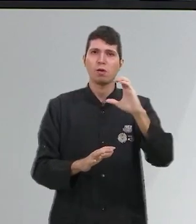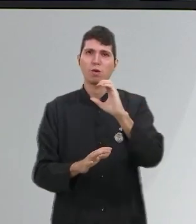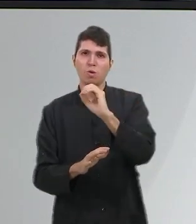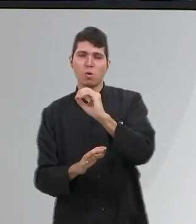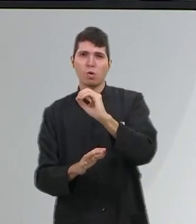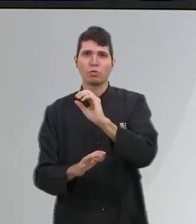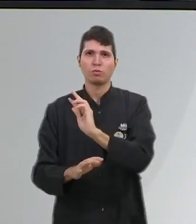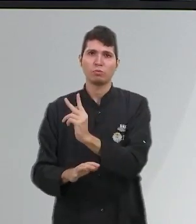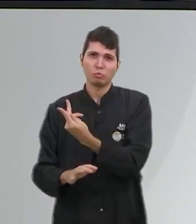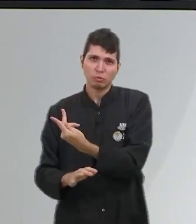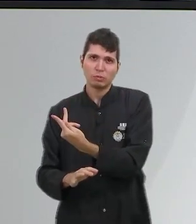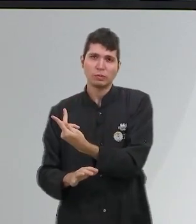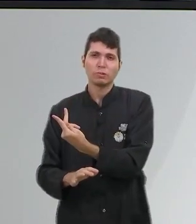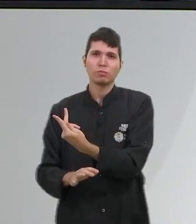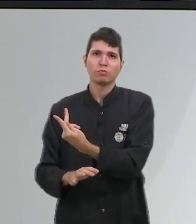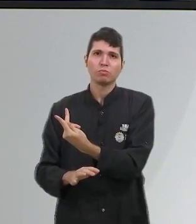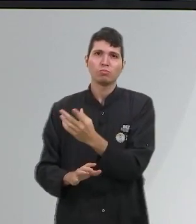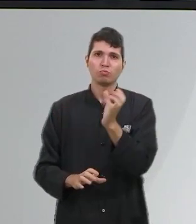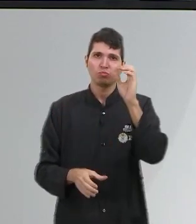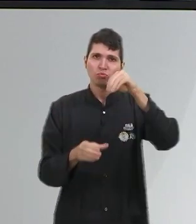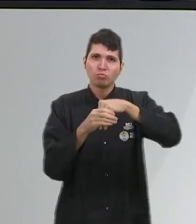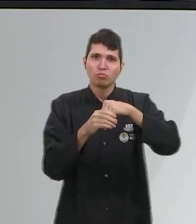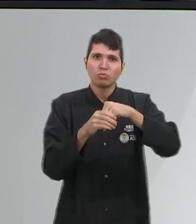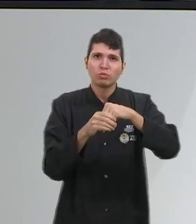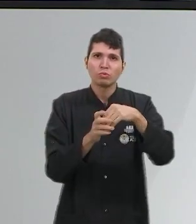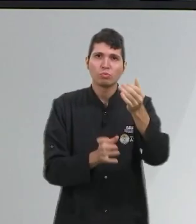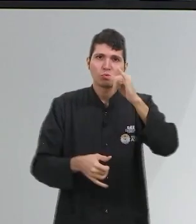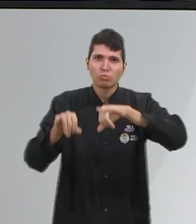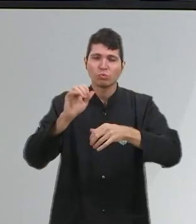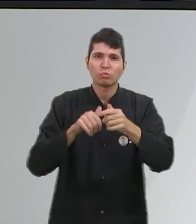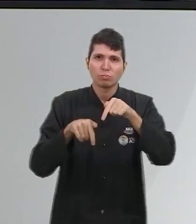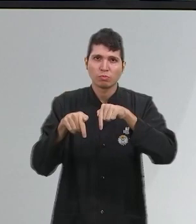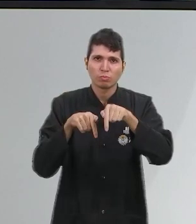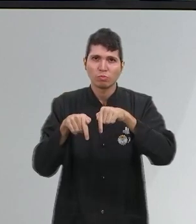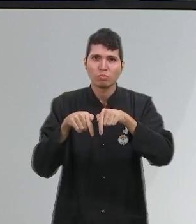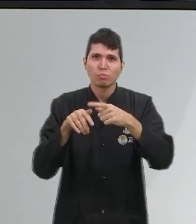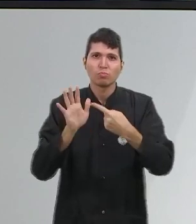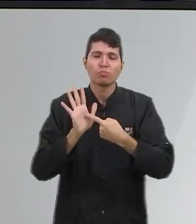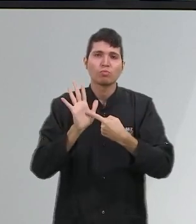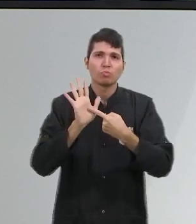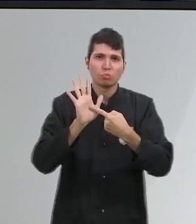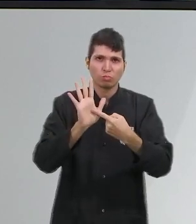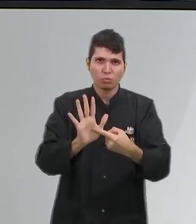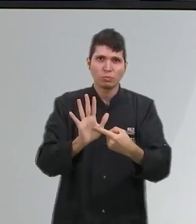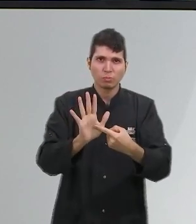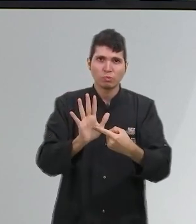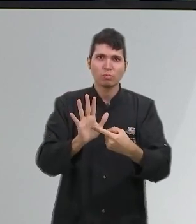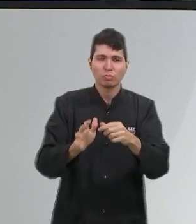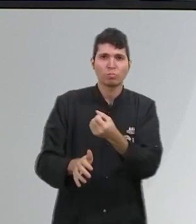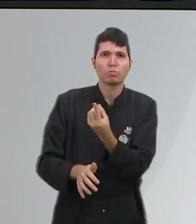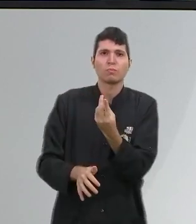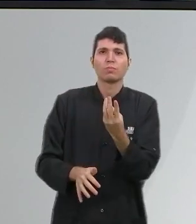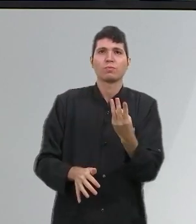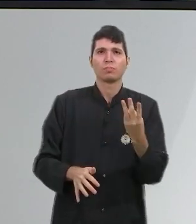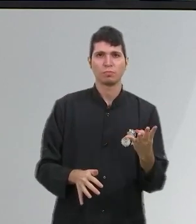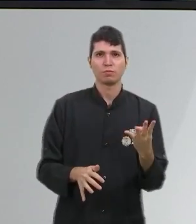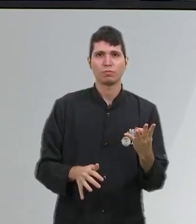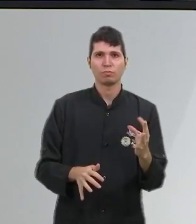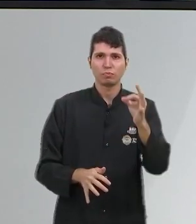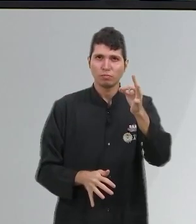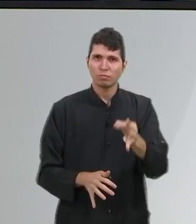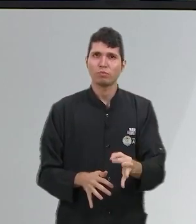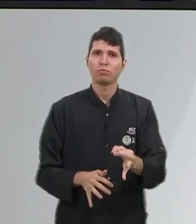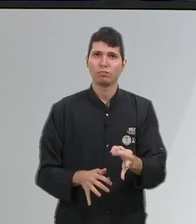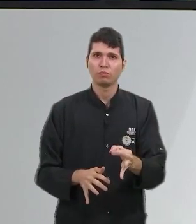oxigênios que vai aparecer na substância química. Ela vai me dar realmente a quantidade